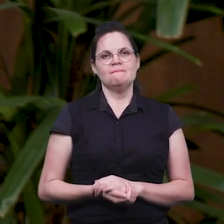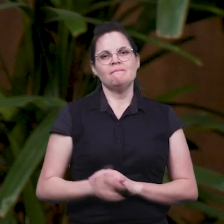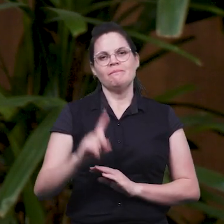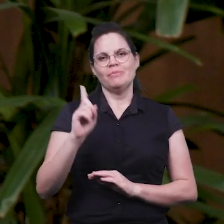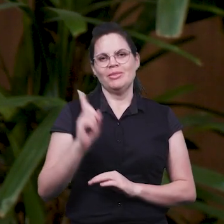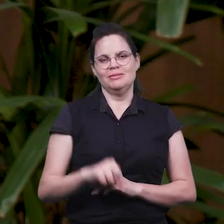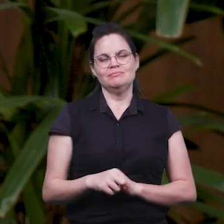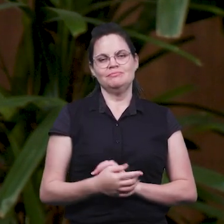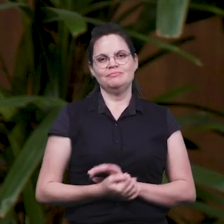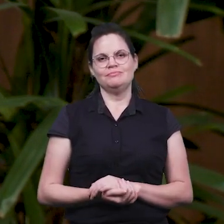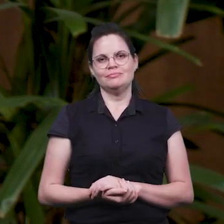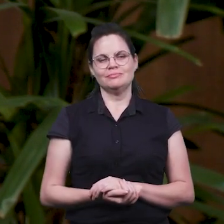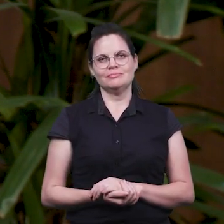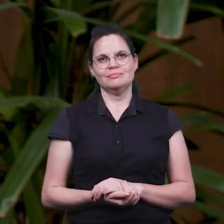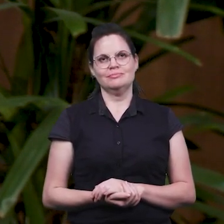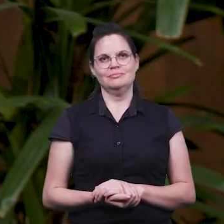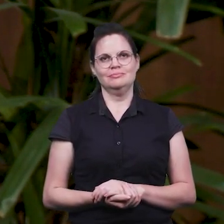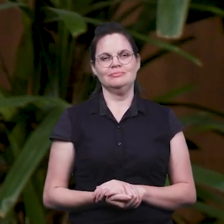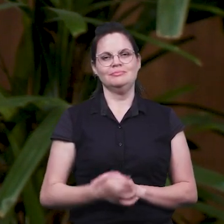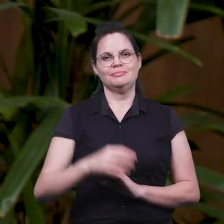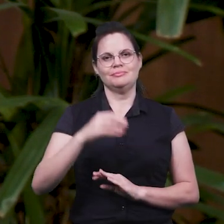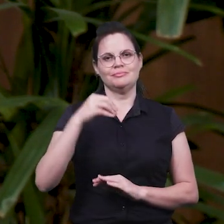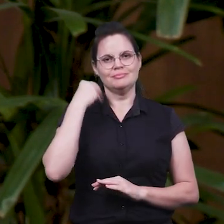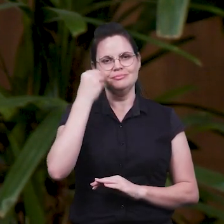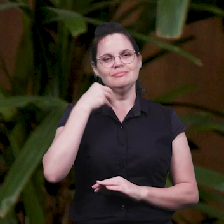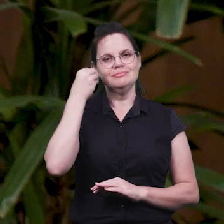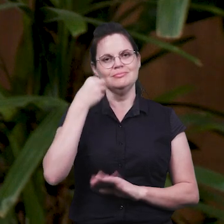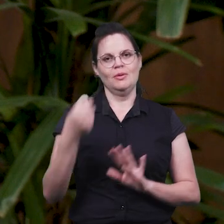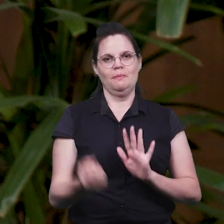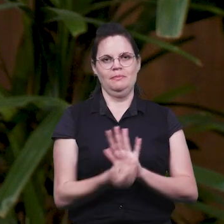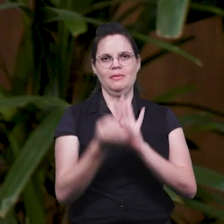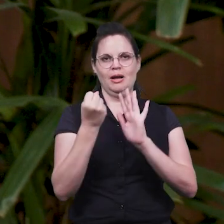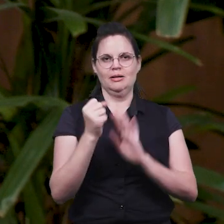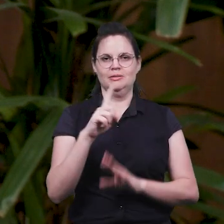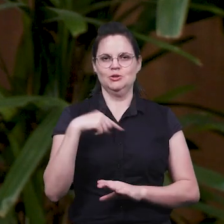Realmente é um histórico marcante. Nós vamos